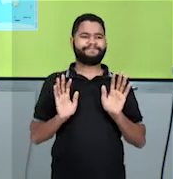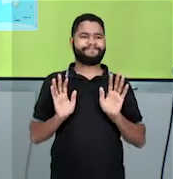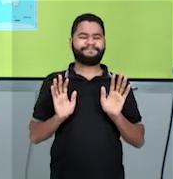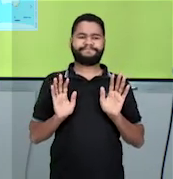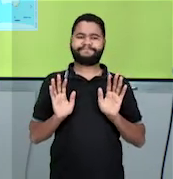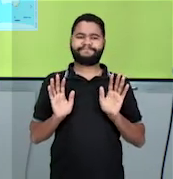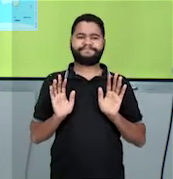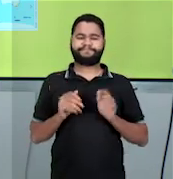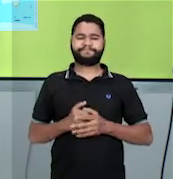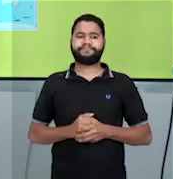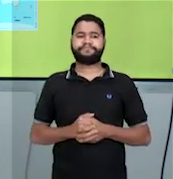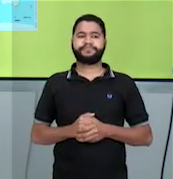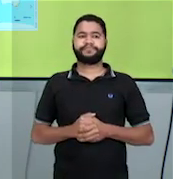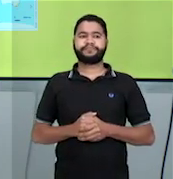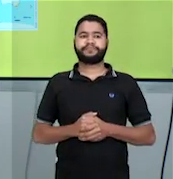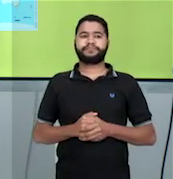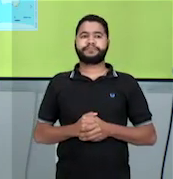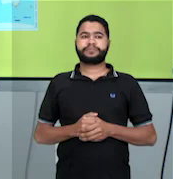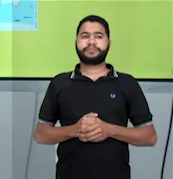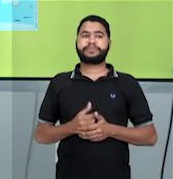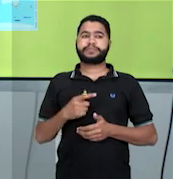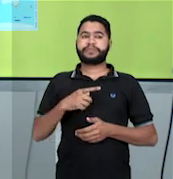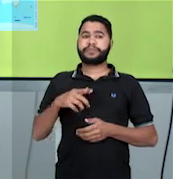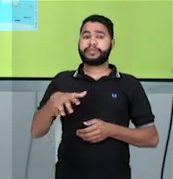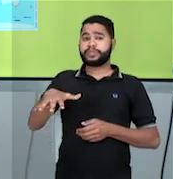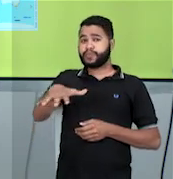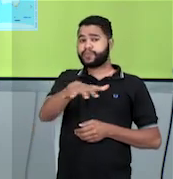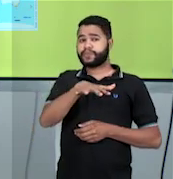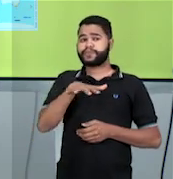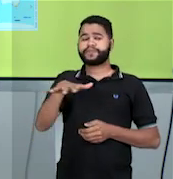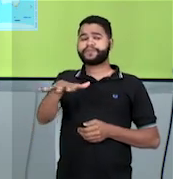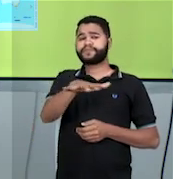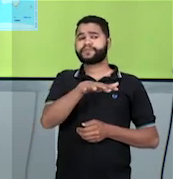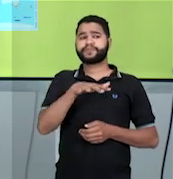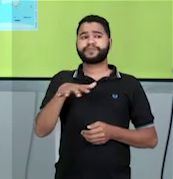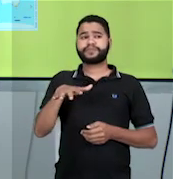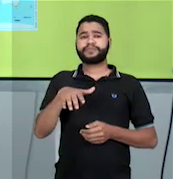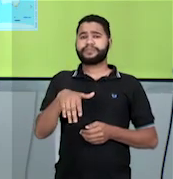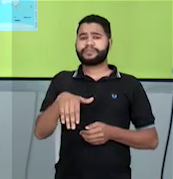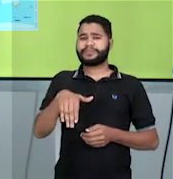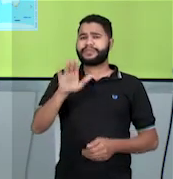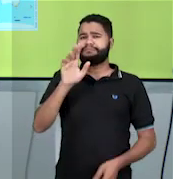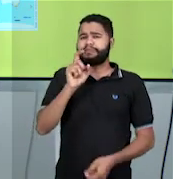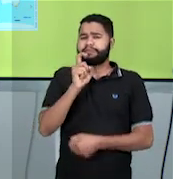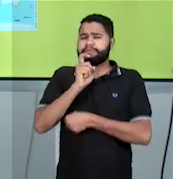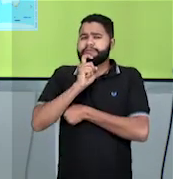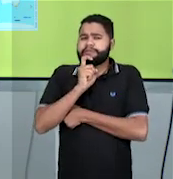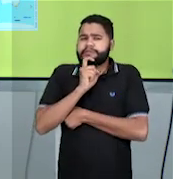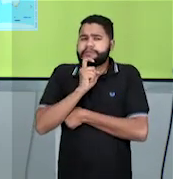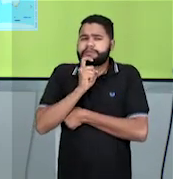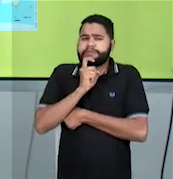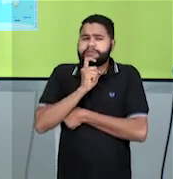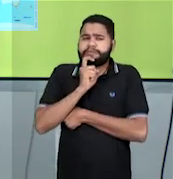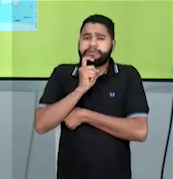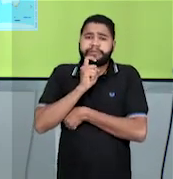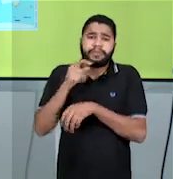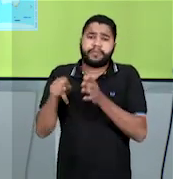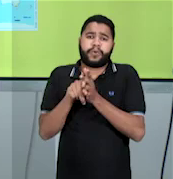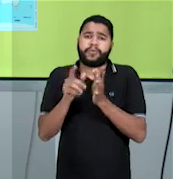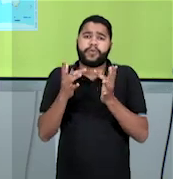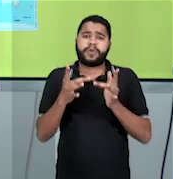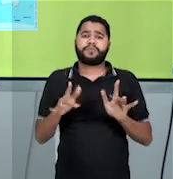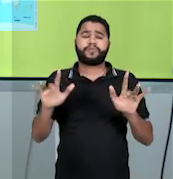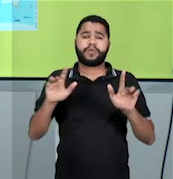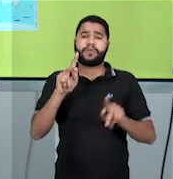nessa região, né? Então, você vai ter essas regiões aí, regiões mais frias, regiões de questões naturais,